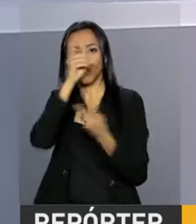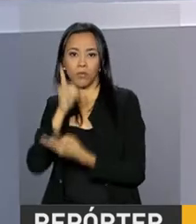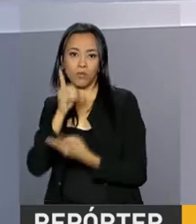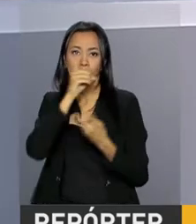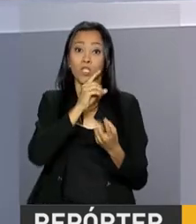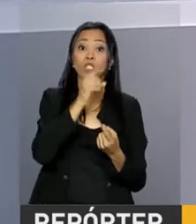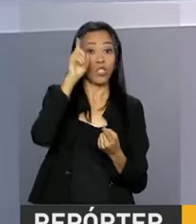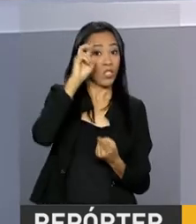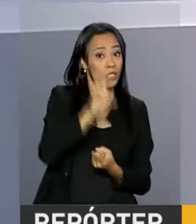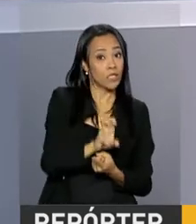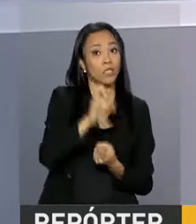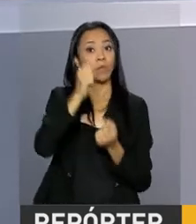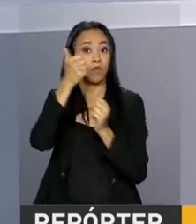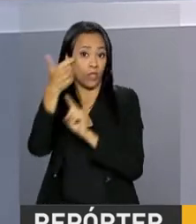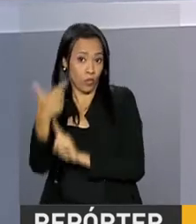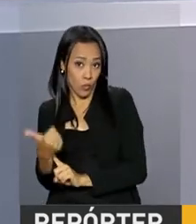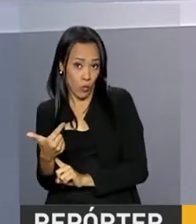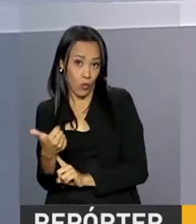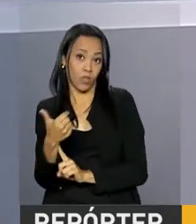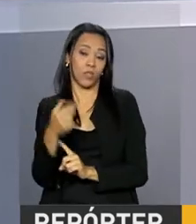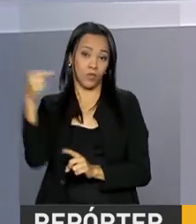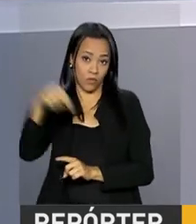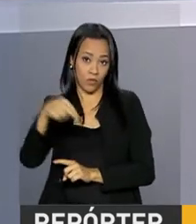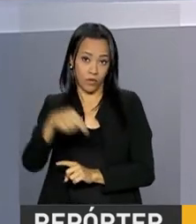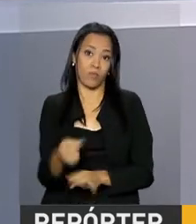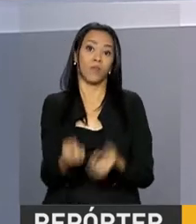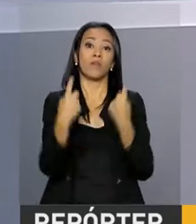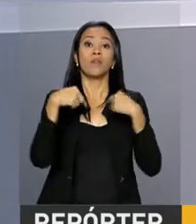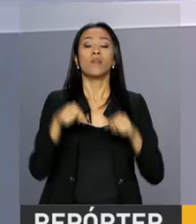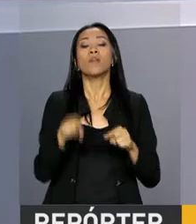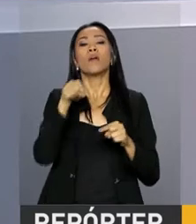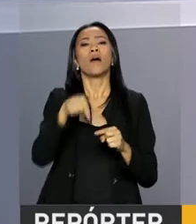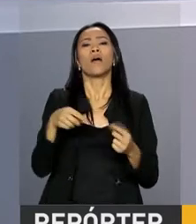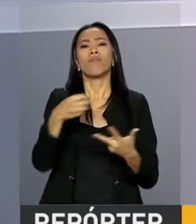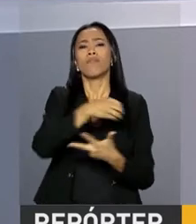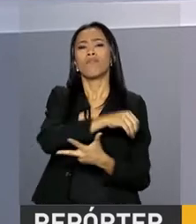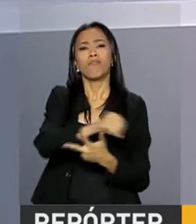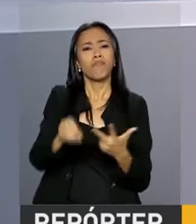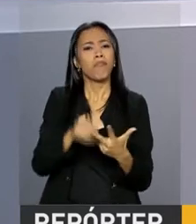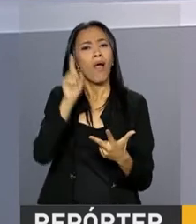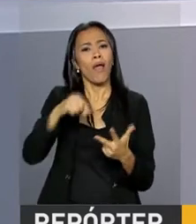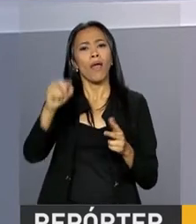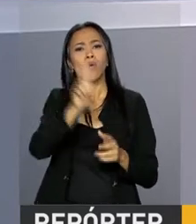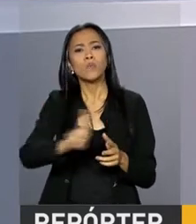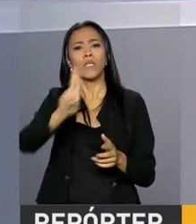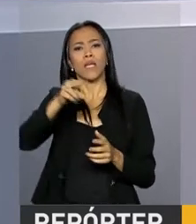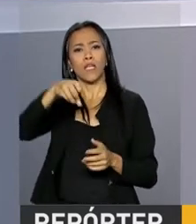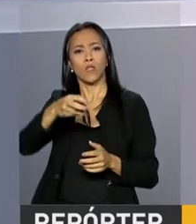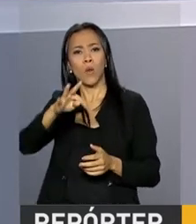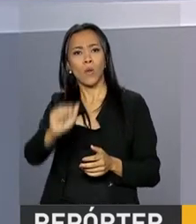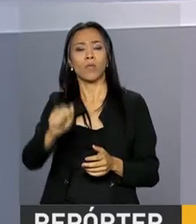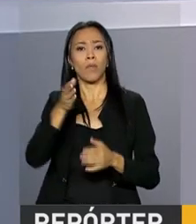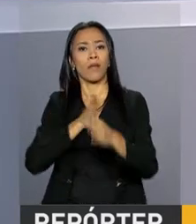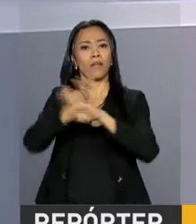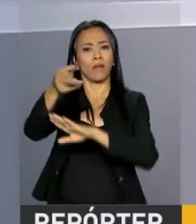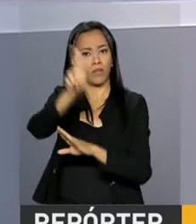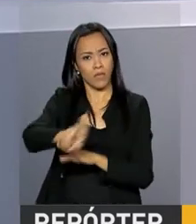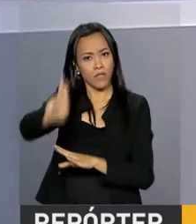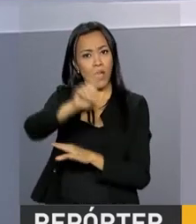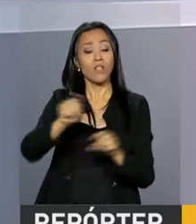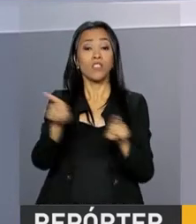consecutivos, nos dias 5 e 12 de novembro. O exame é utilizado como seleção para ingresso em universidades públicas e também